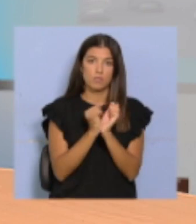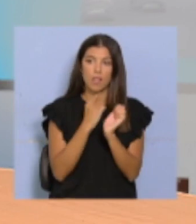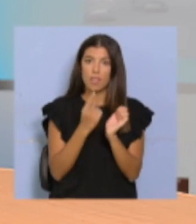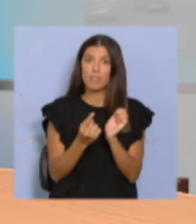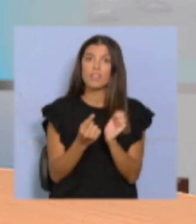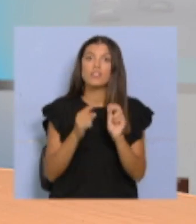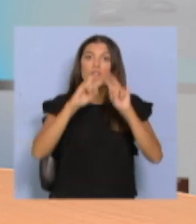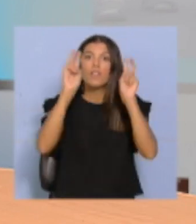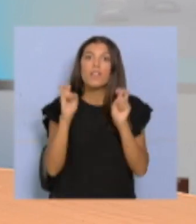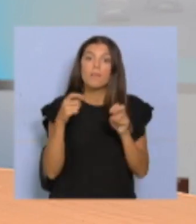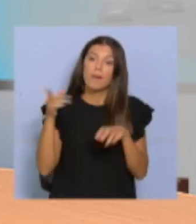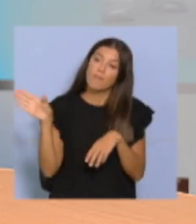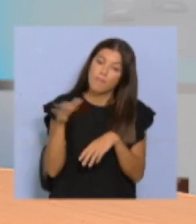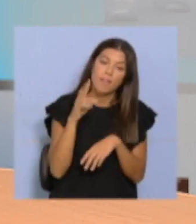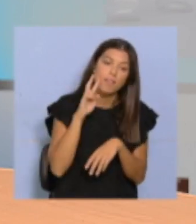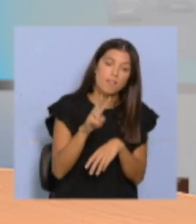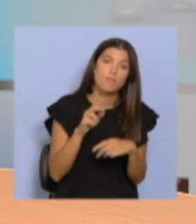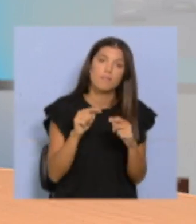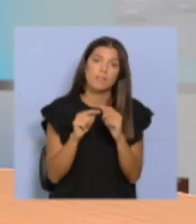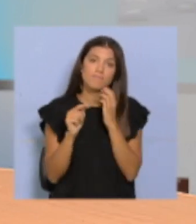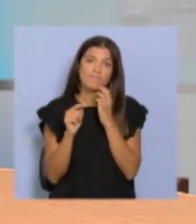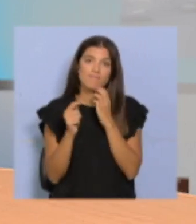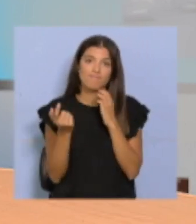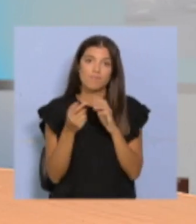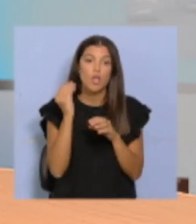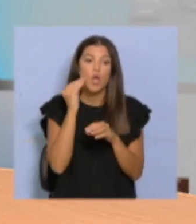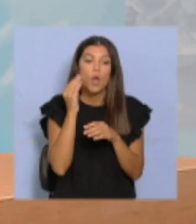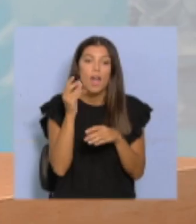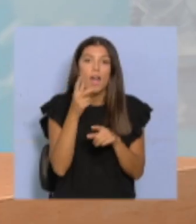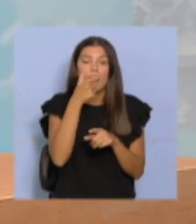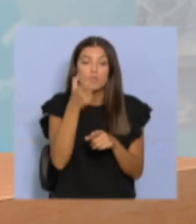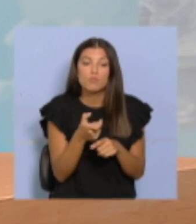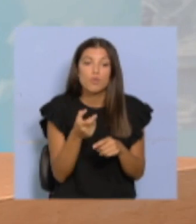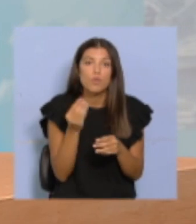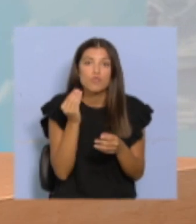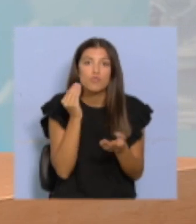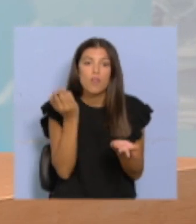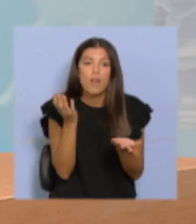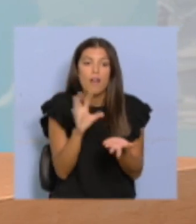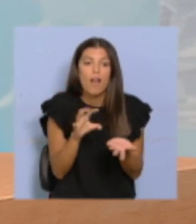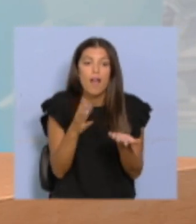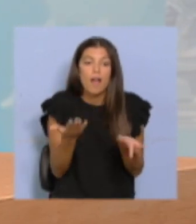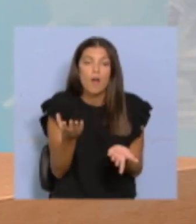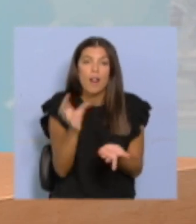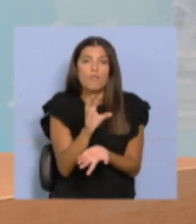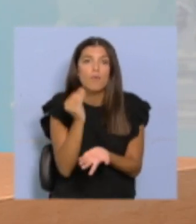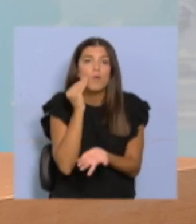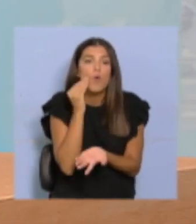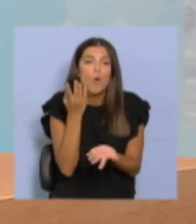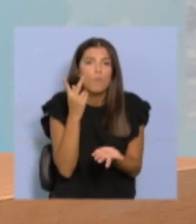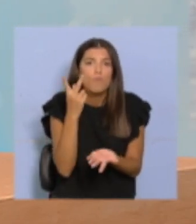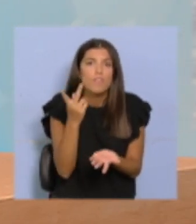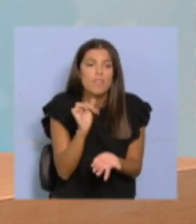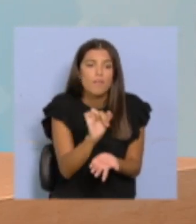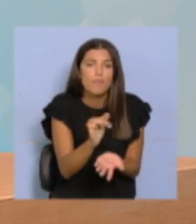vê, comunicar, encontrando as pessoas nas suas circunstâncias, não é? Exatamente, onde estão e como exatamente, como estão. E encontrando-nos a